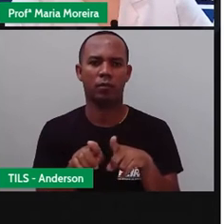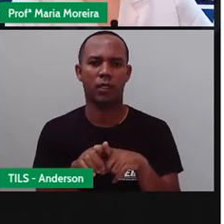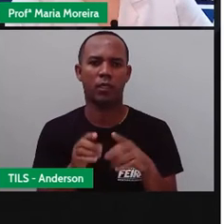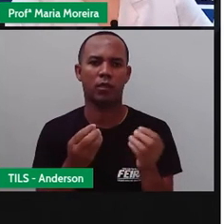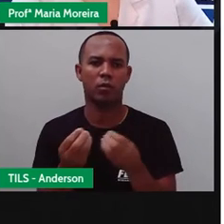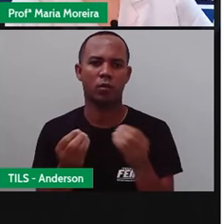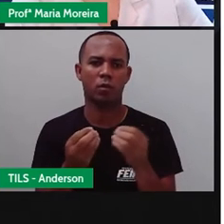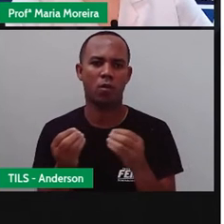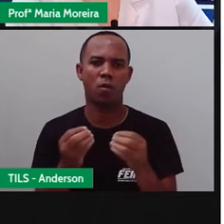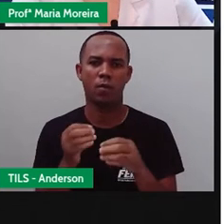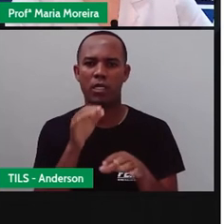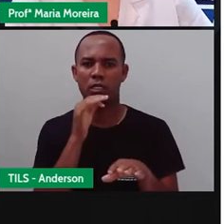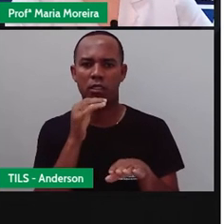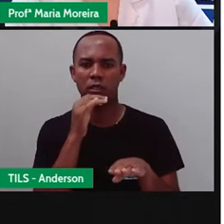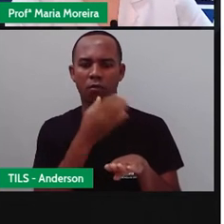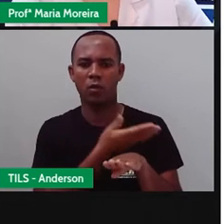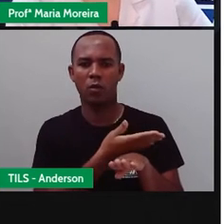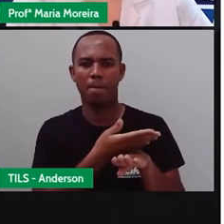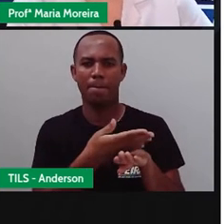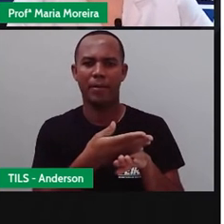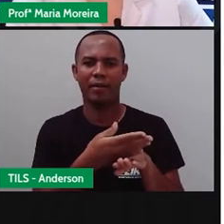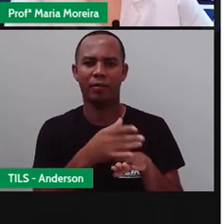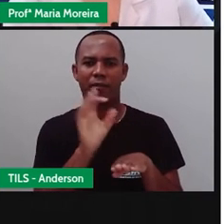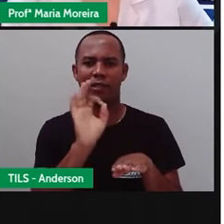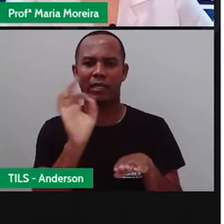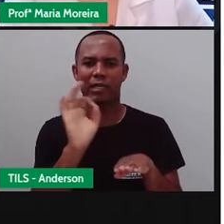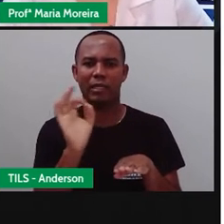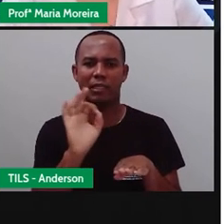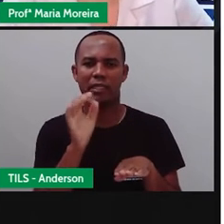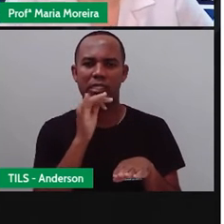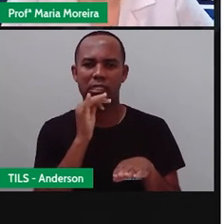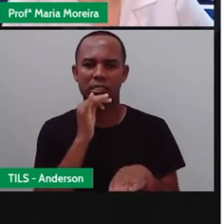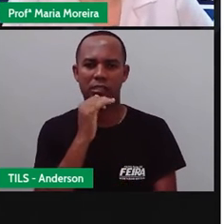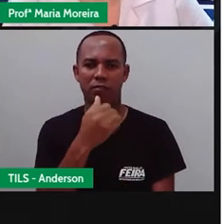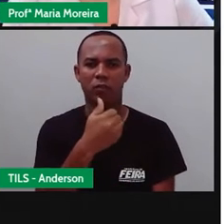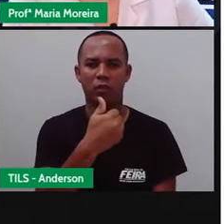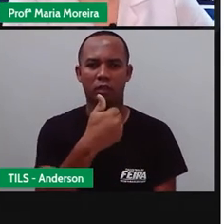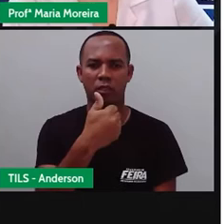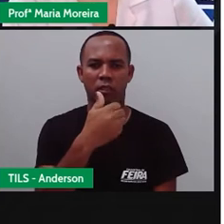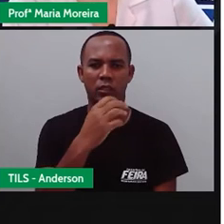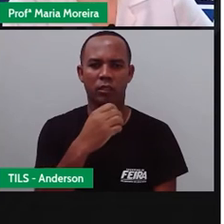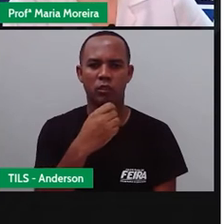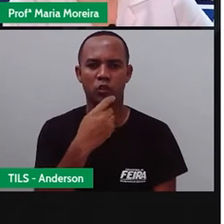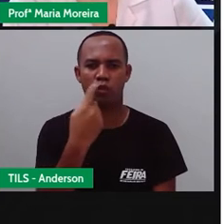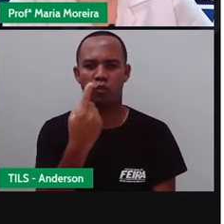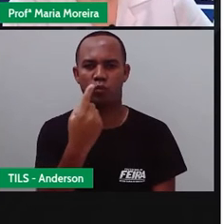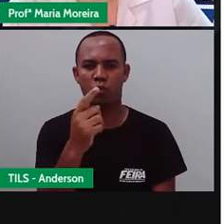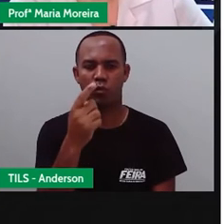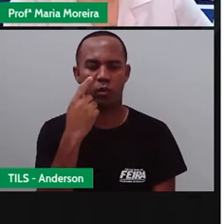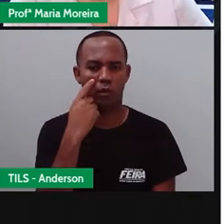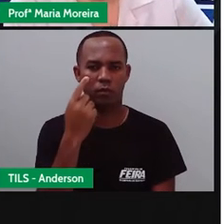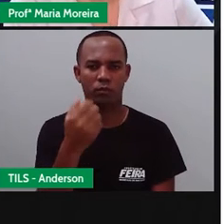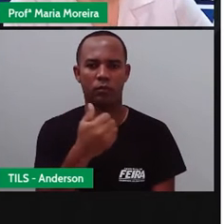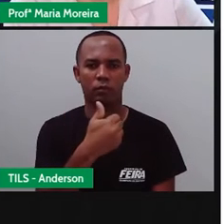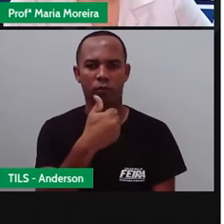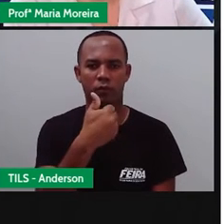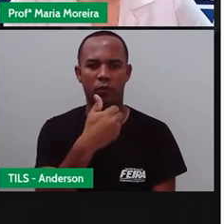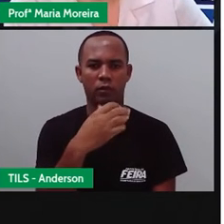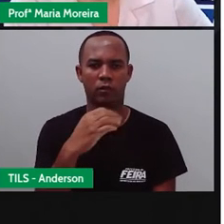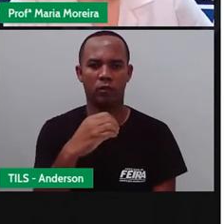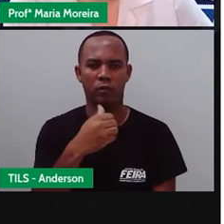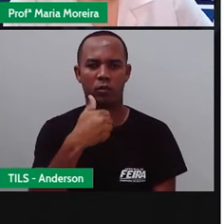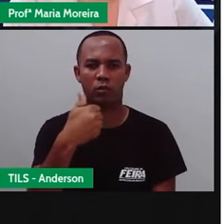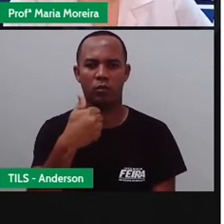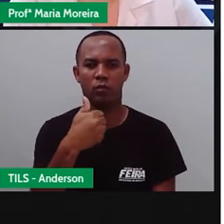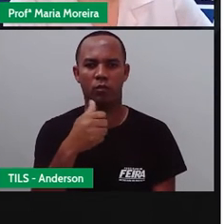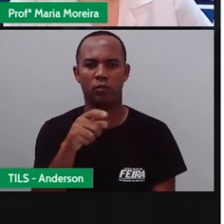em branco então isso aqui é o que o número 101 aqui nós vamos começar por aqui a tia